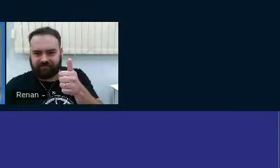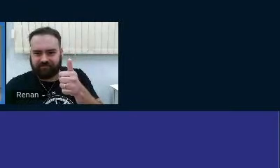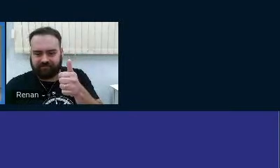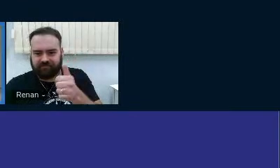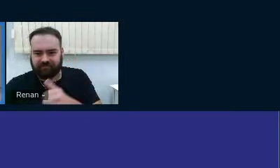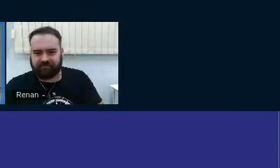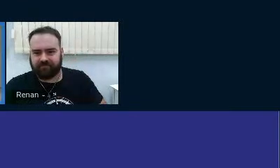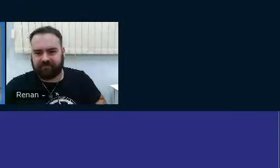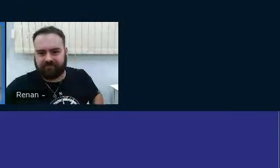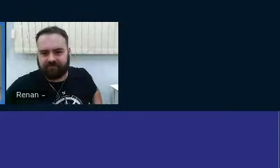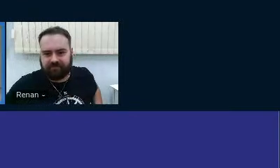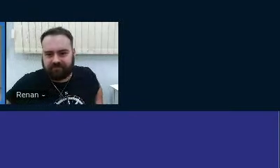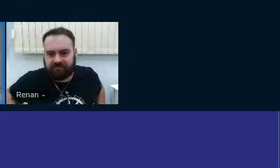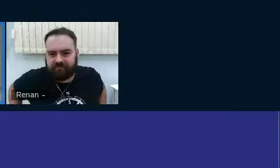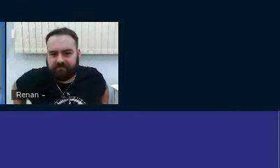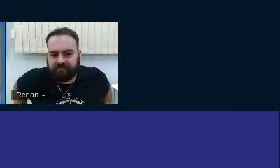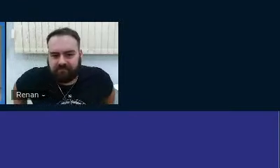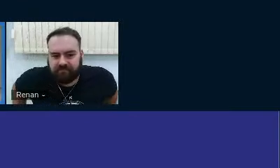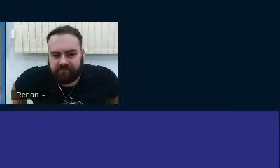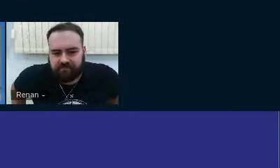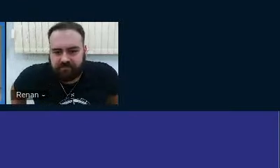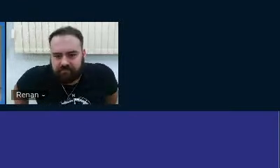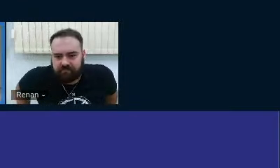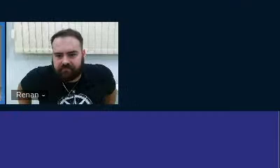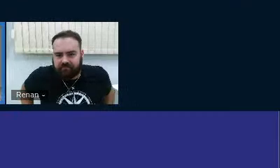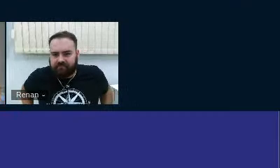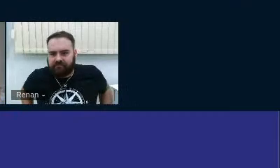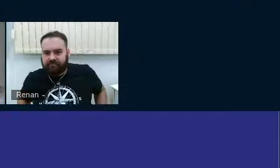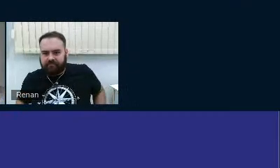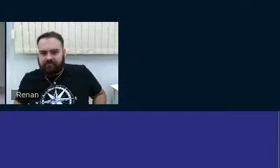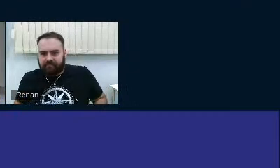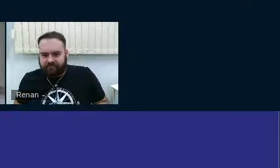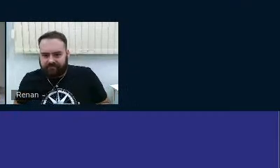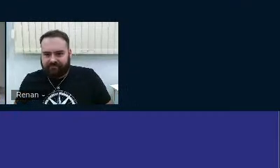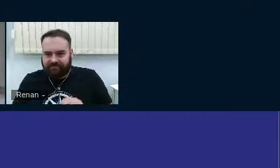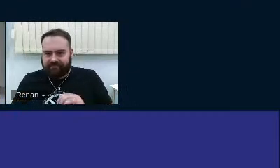Renan, tudo bom, Renan? Só um pouquinho.